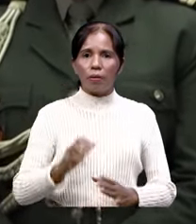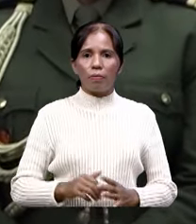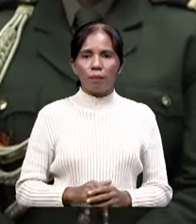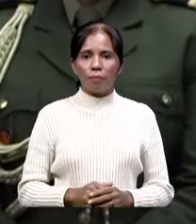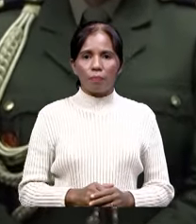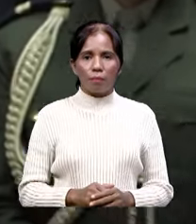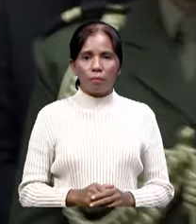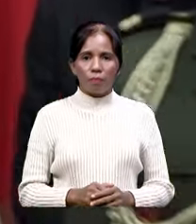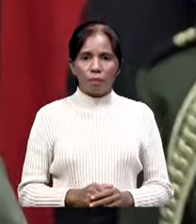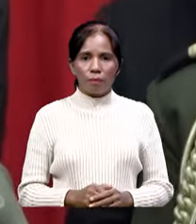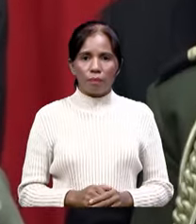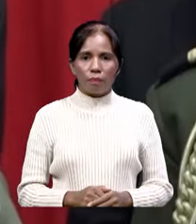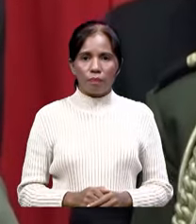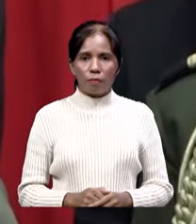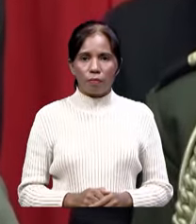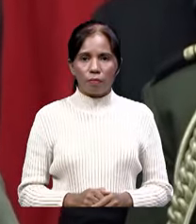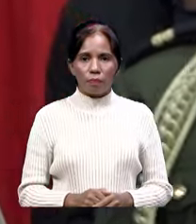e,